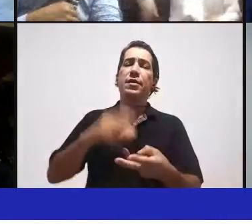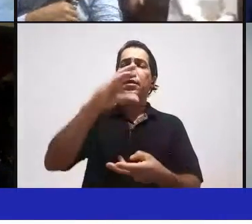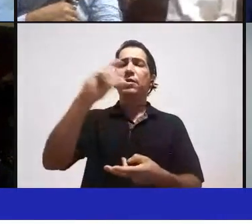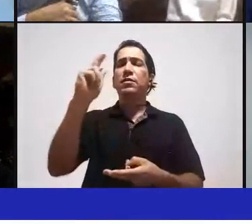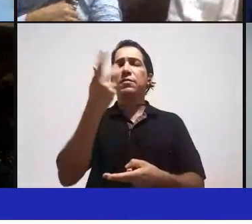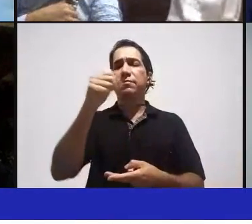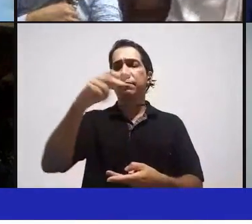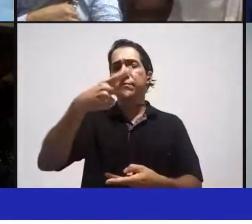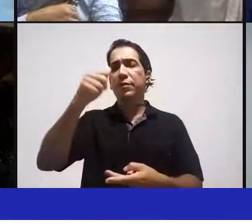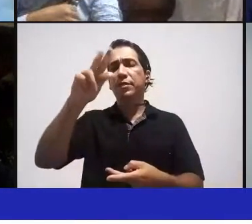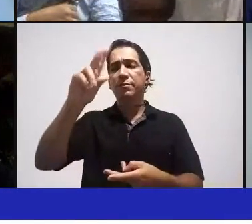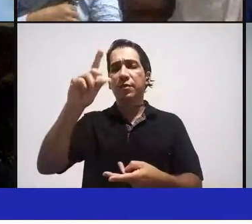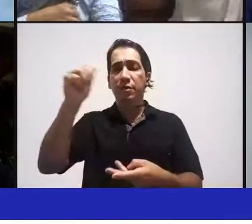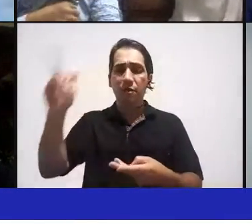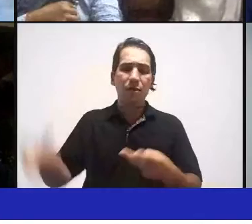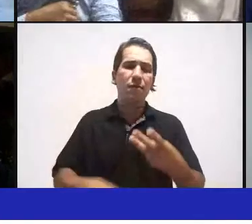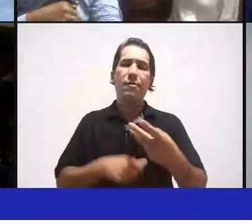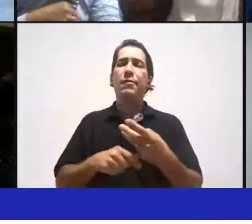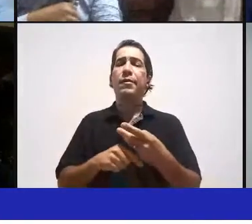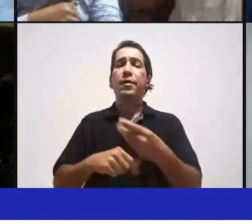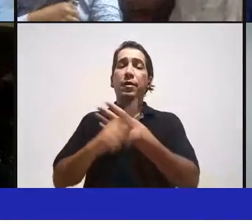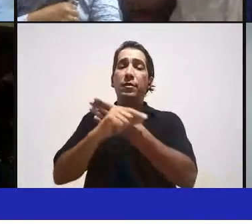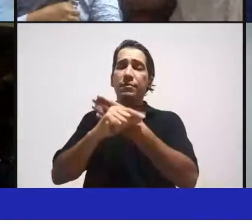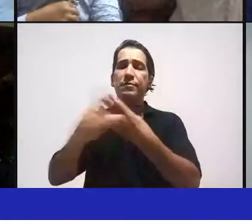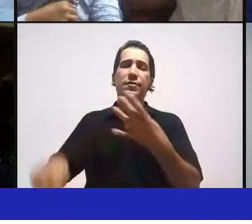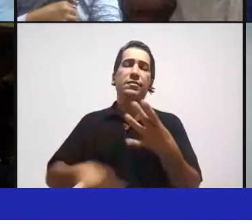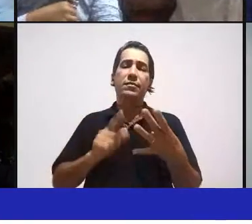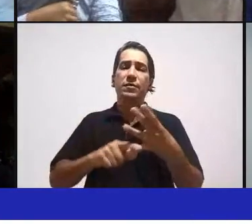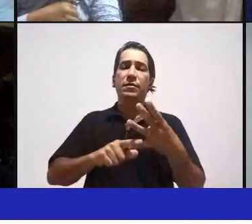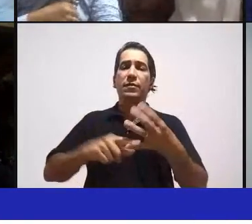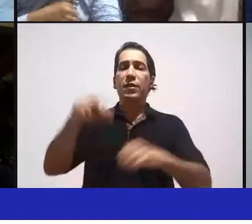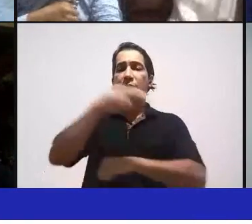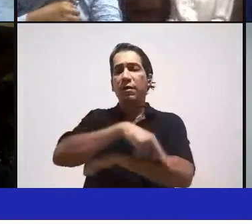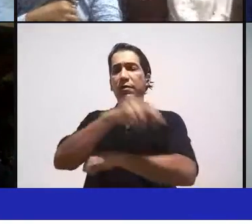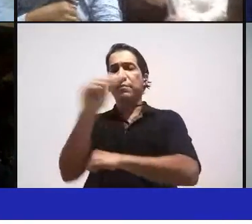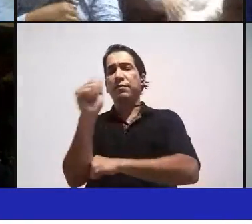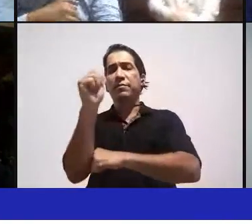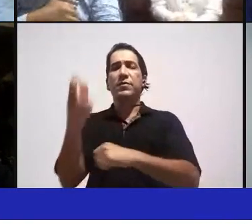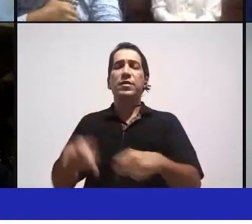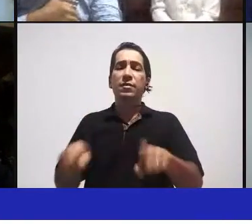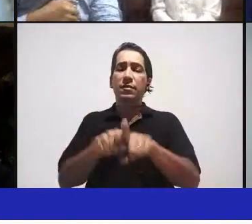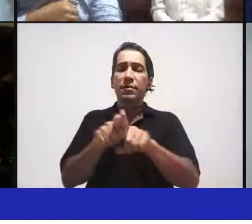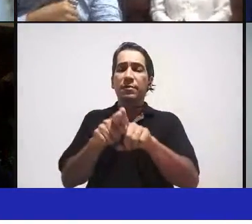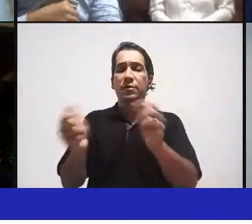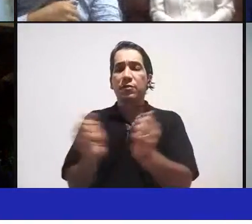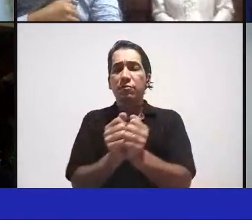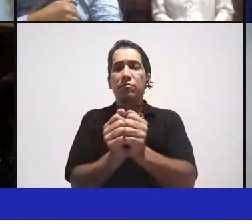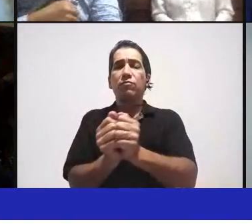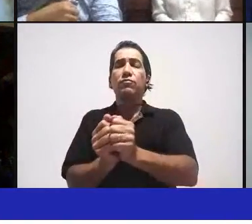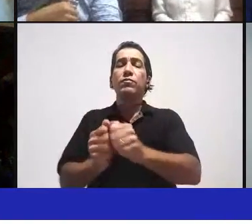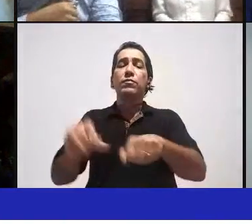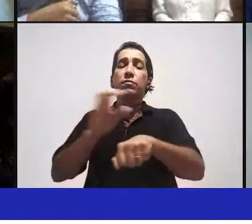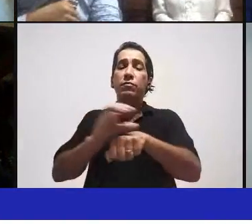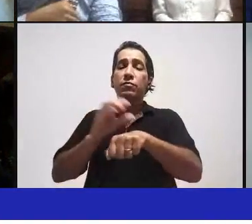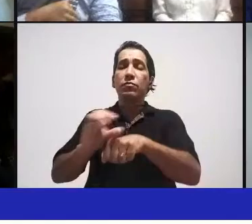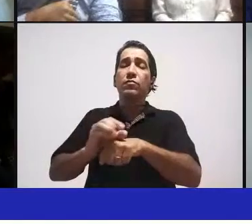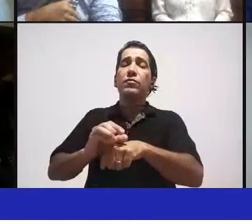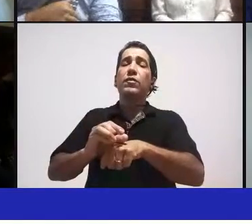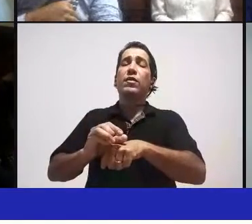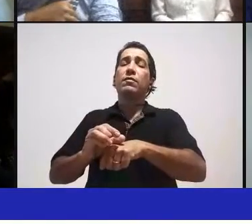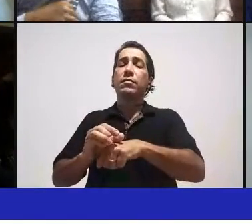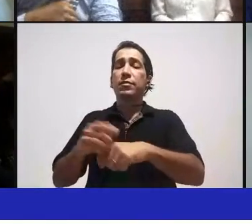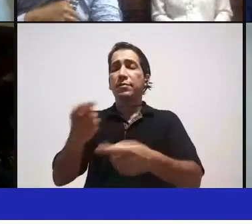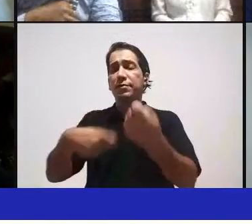Corumbá, de Nova Andradina, que junto com os cursos de administração desses campos e os nossos colegas diretores